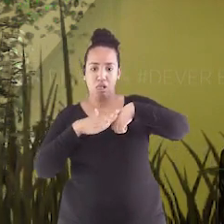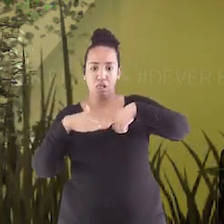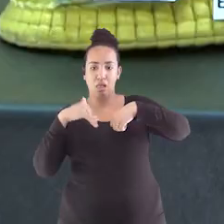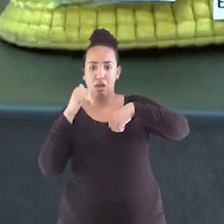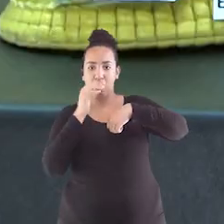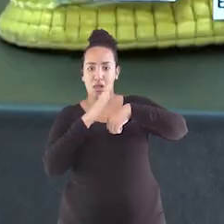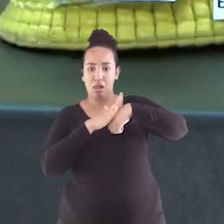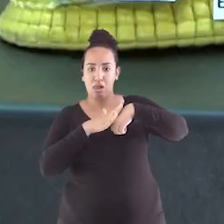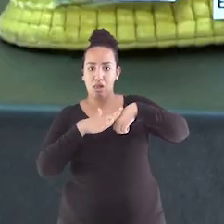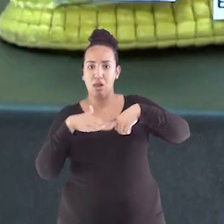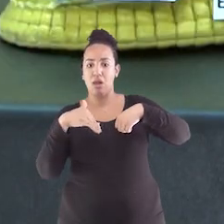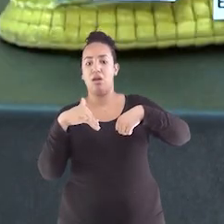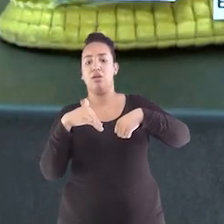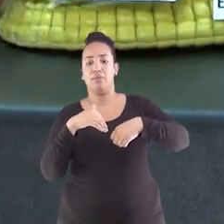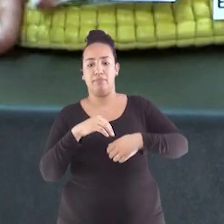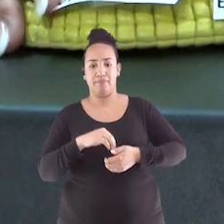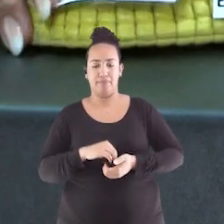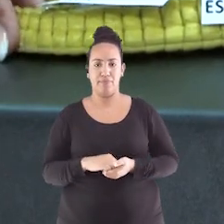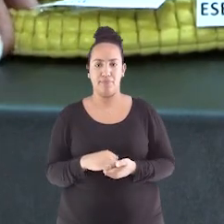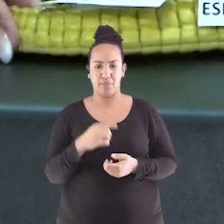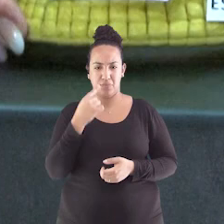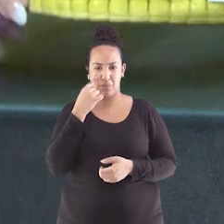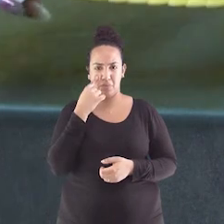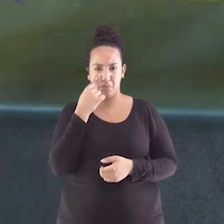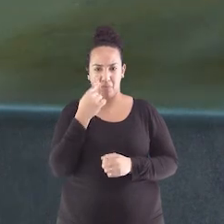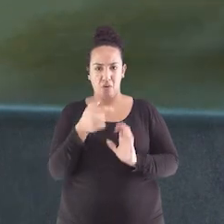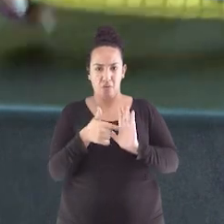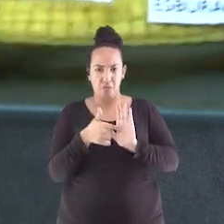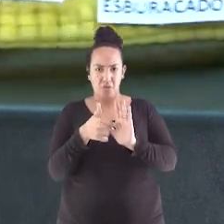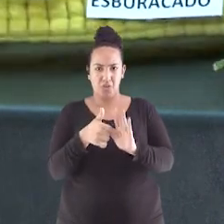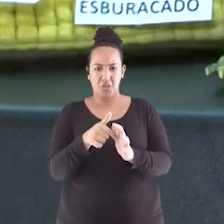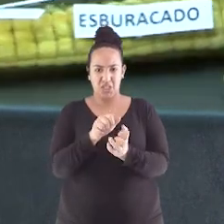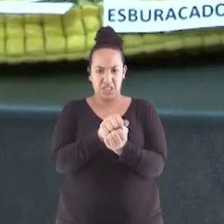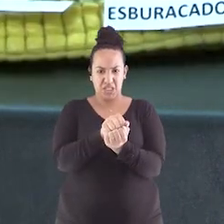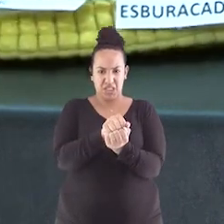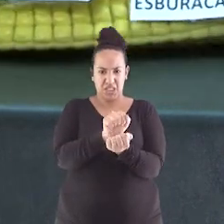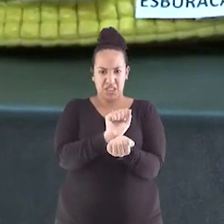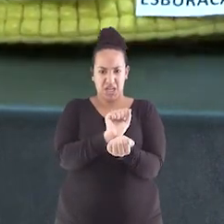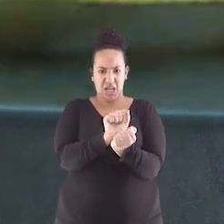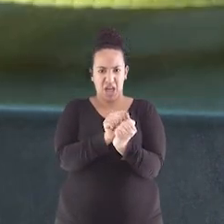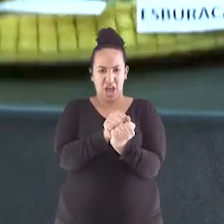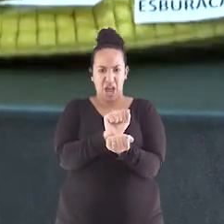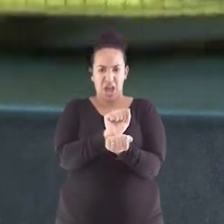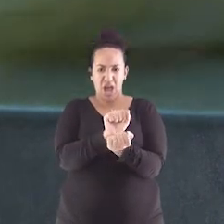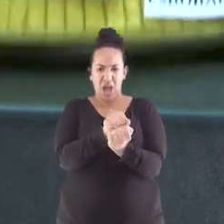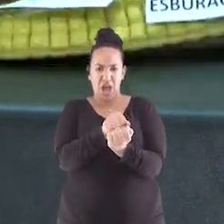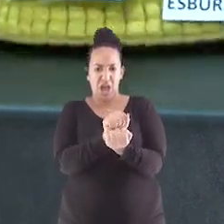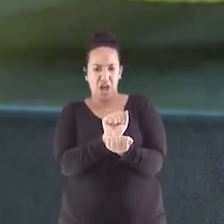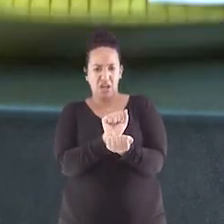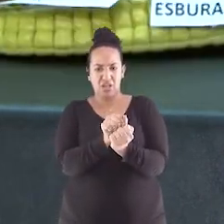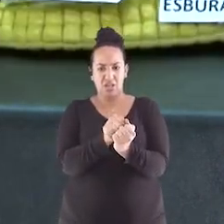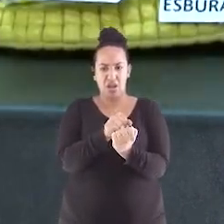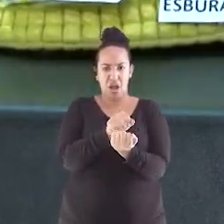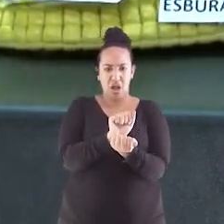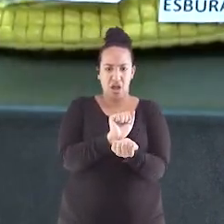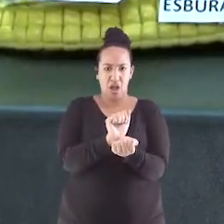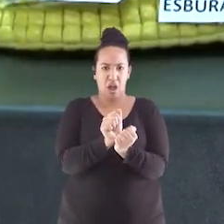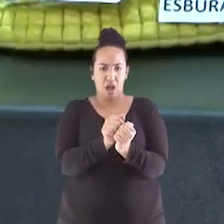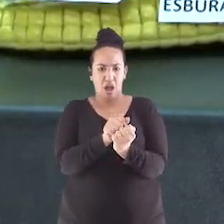lábios, exibiu seus dentes pontiagudos e brilhantes,